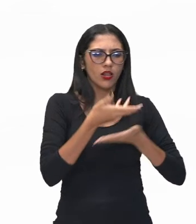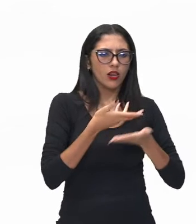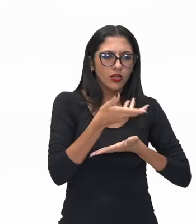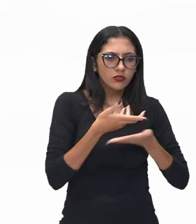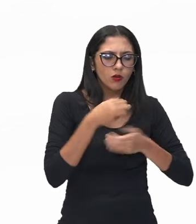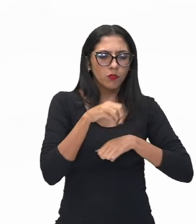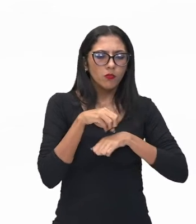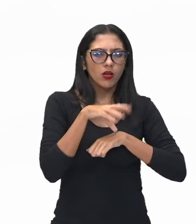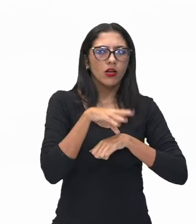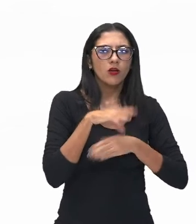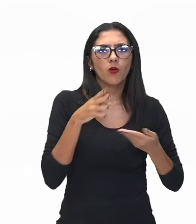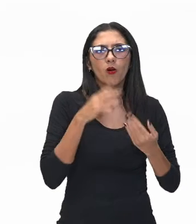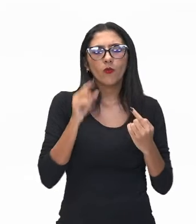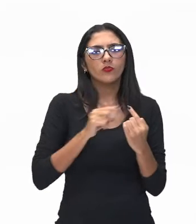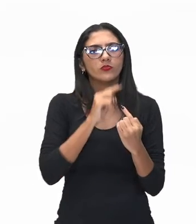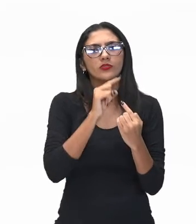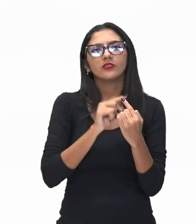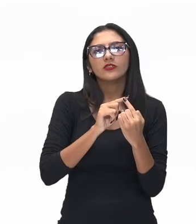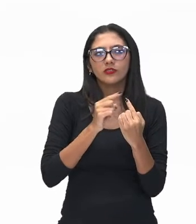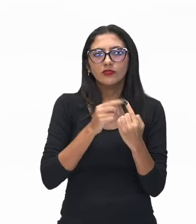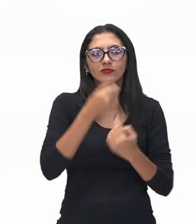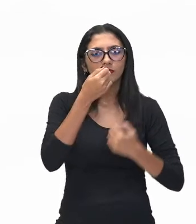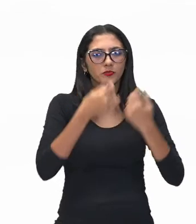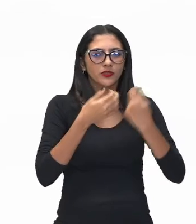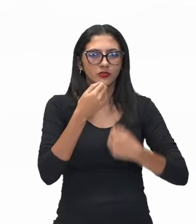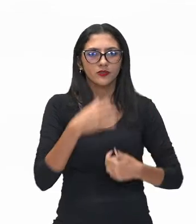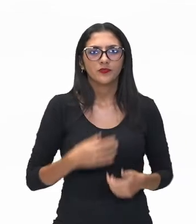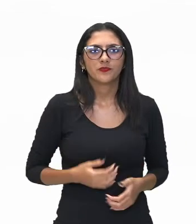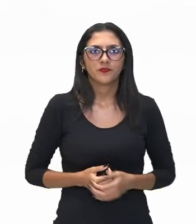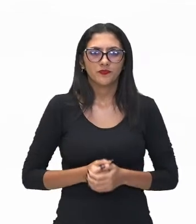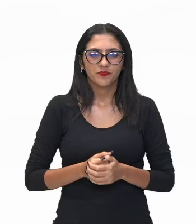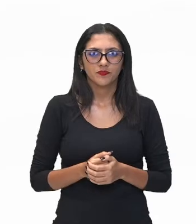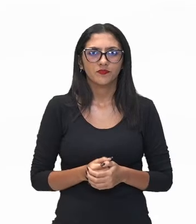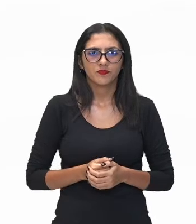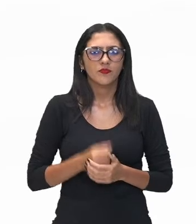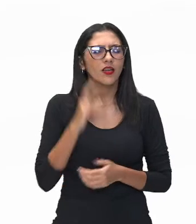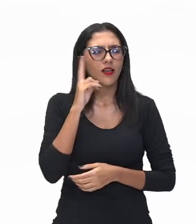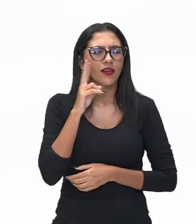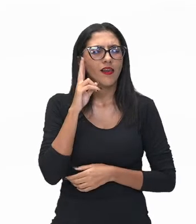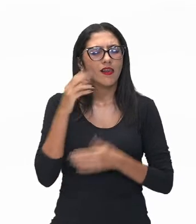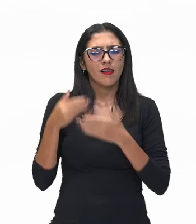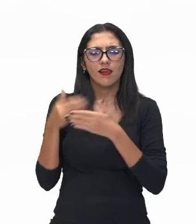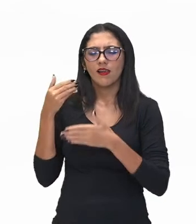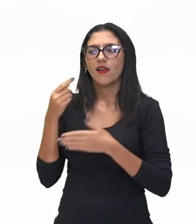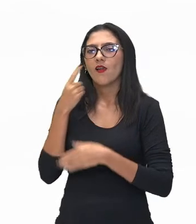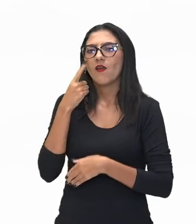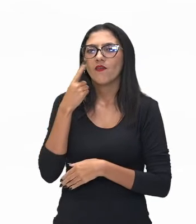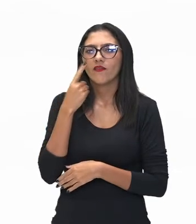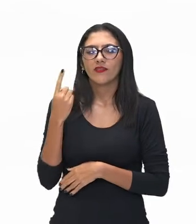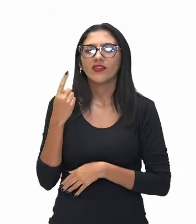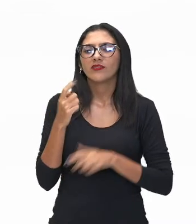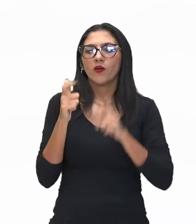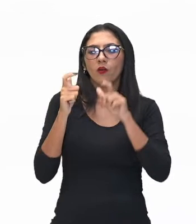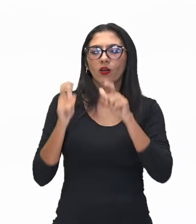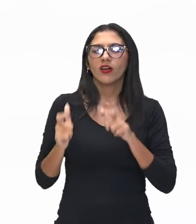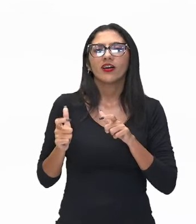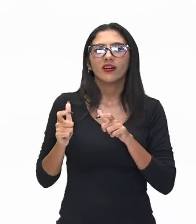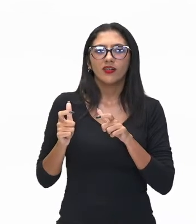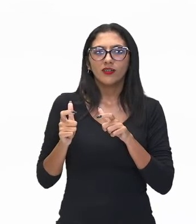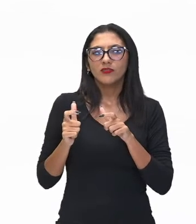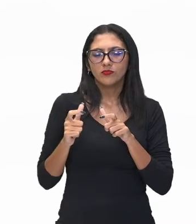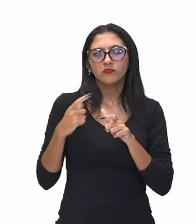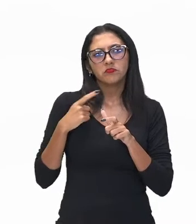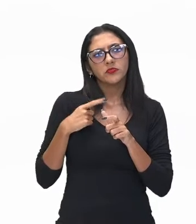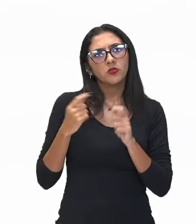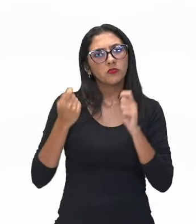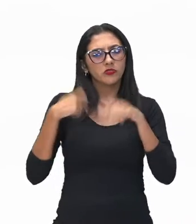que finalidade. Vocês observaram que lá na tirinha, né, o lugar estava propício mesmo para falar